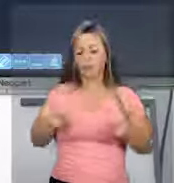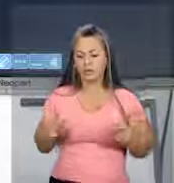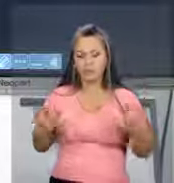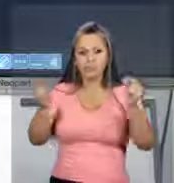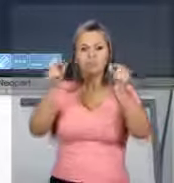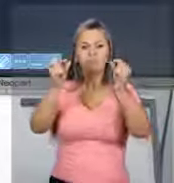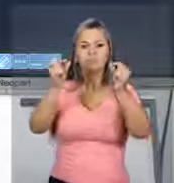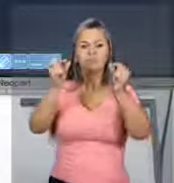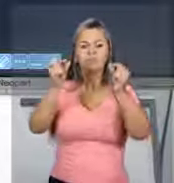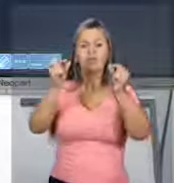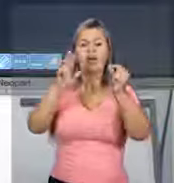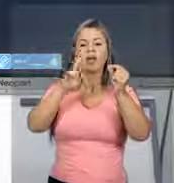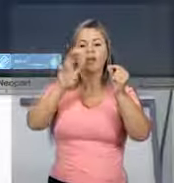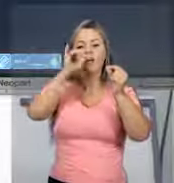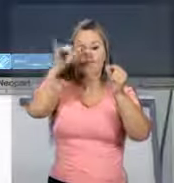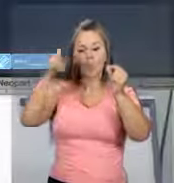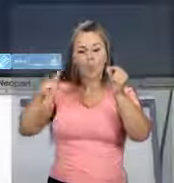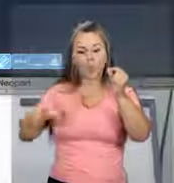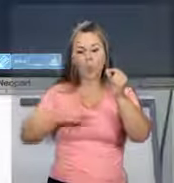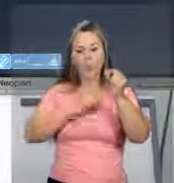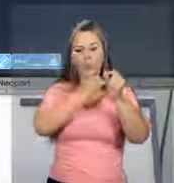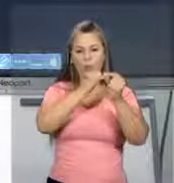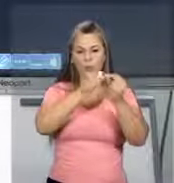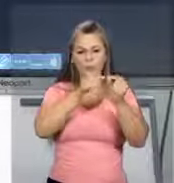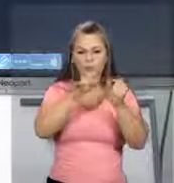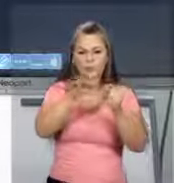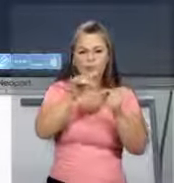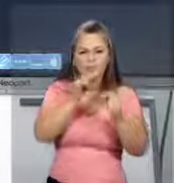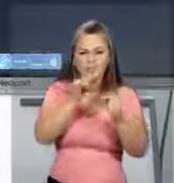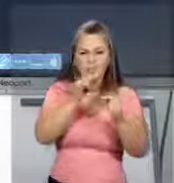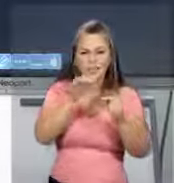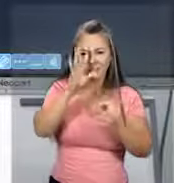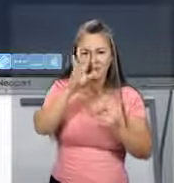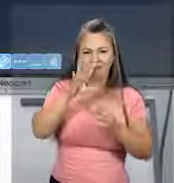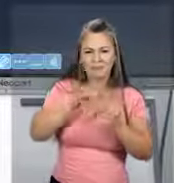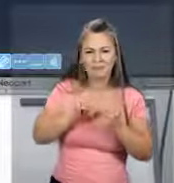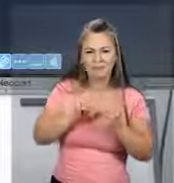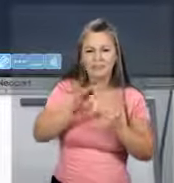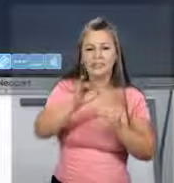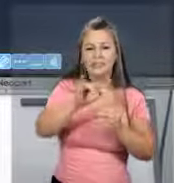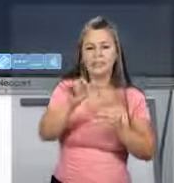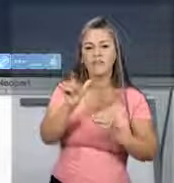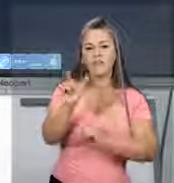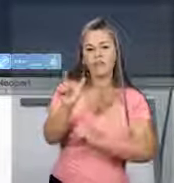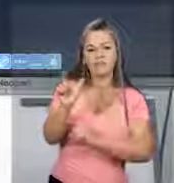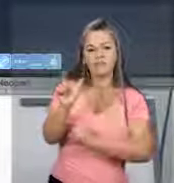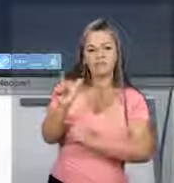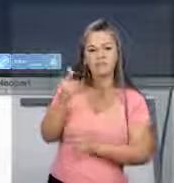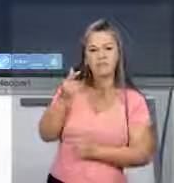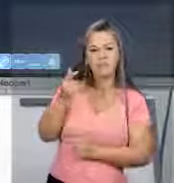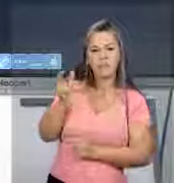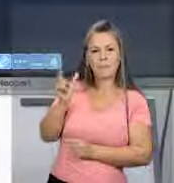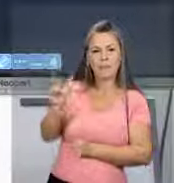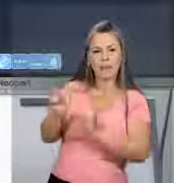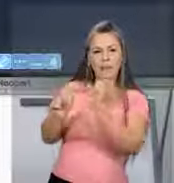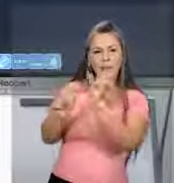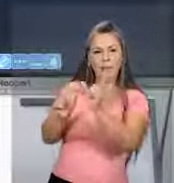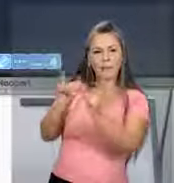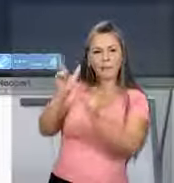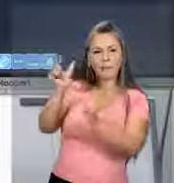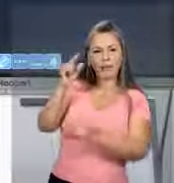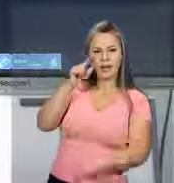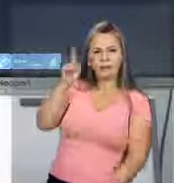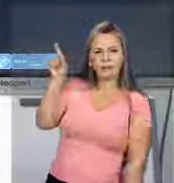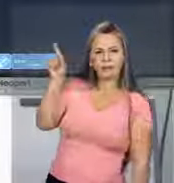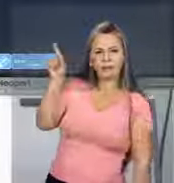ano, lembre-se, quando eu falo em tensão, em voltagem ou em